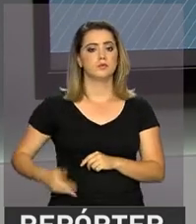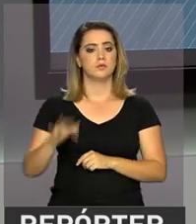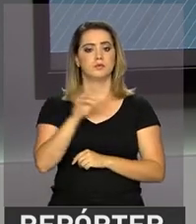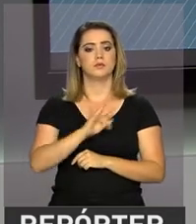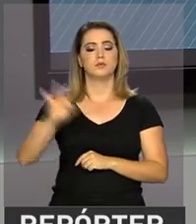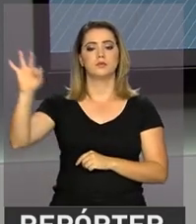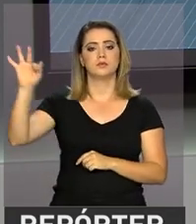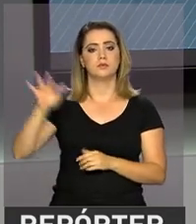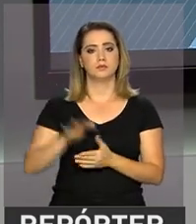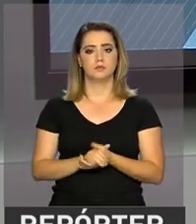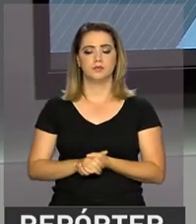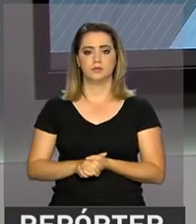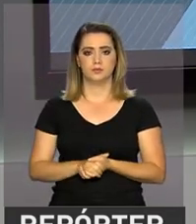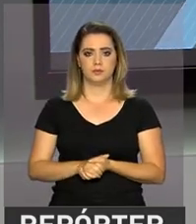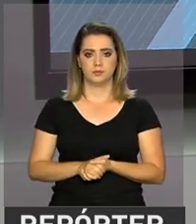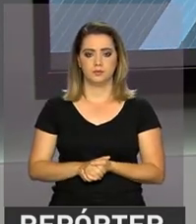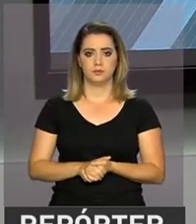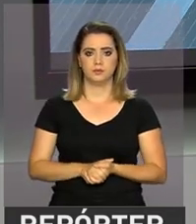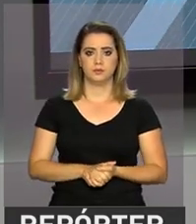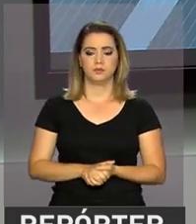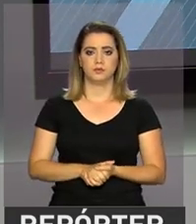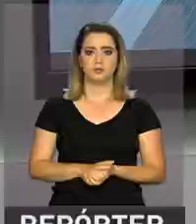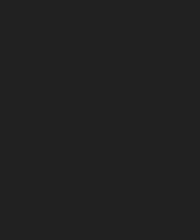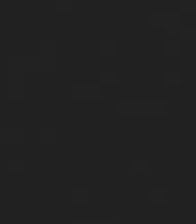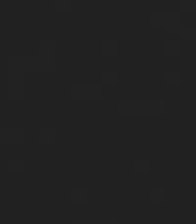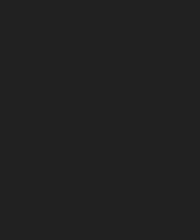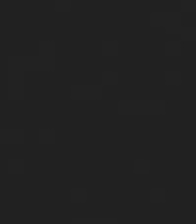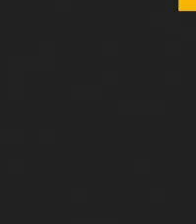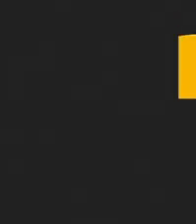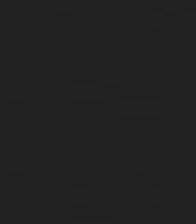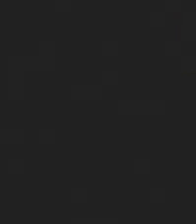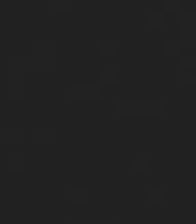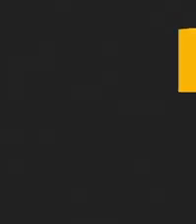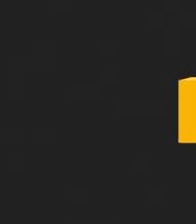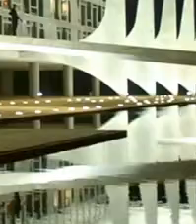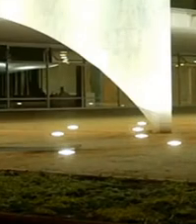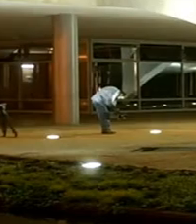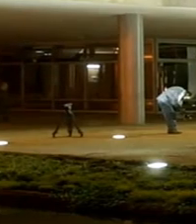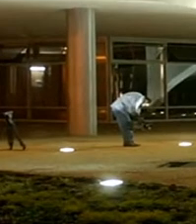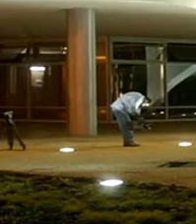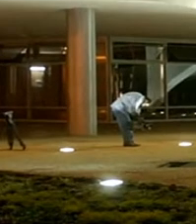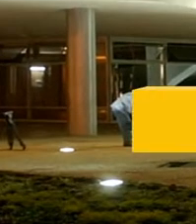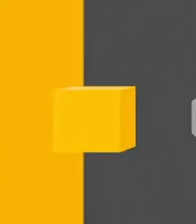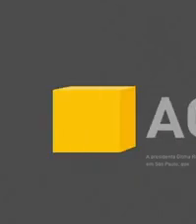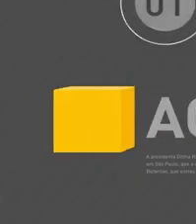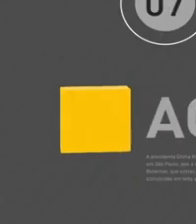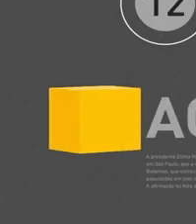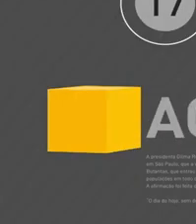gente na NBR, a TV do Governo Federal.